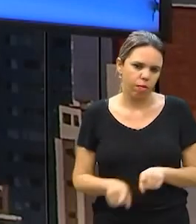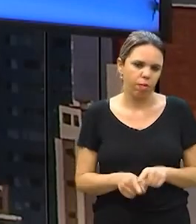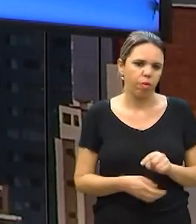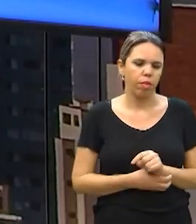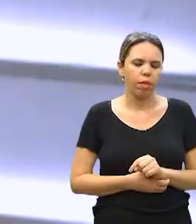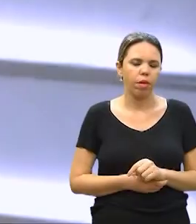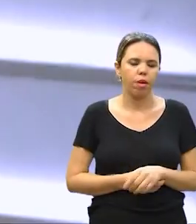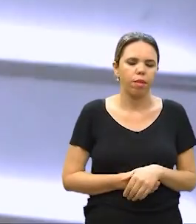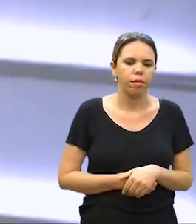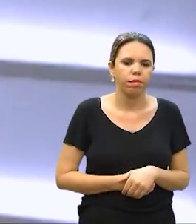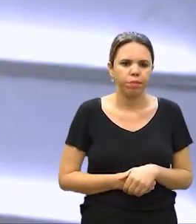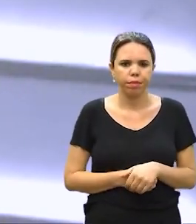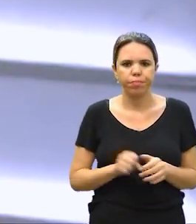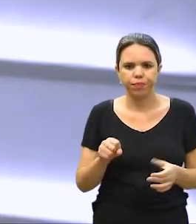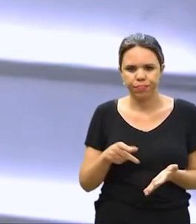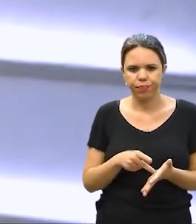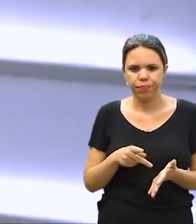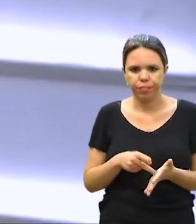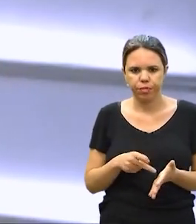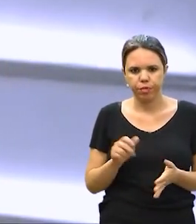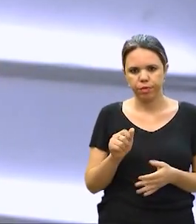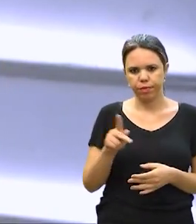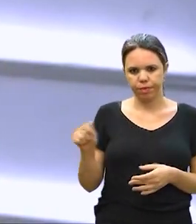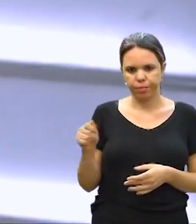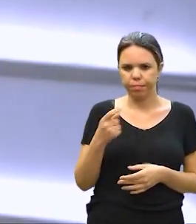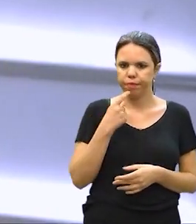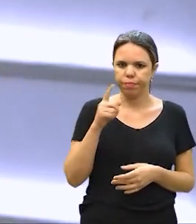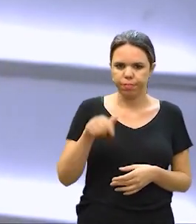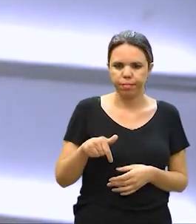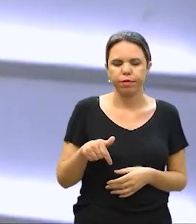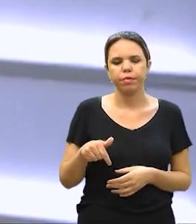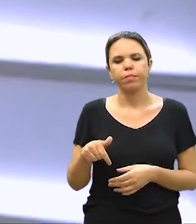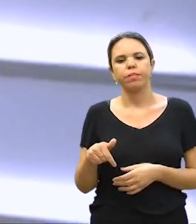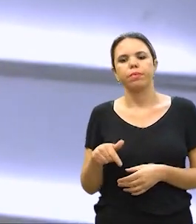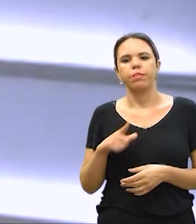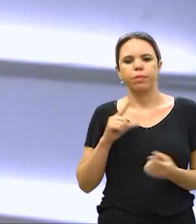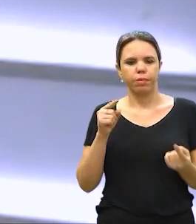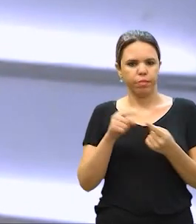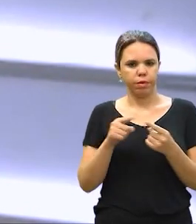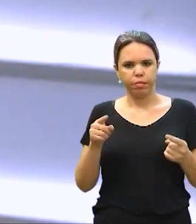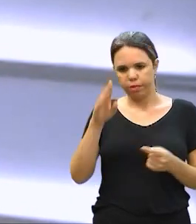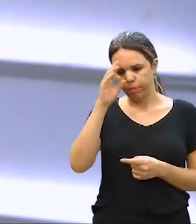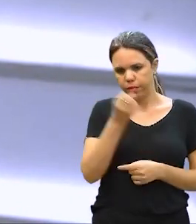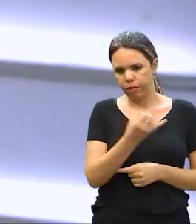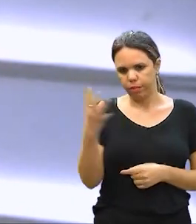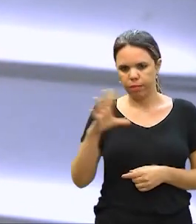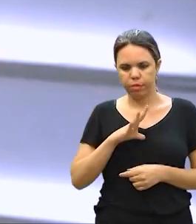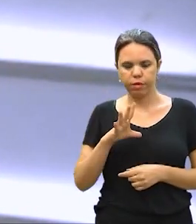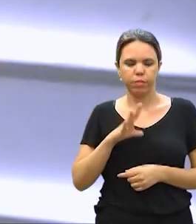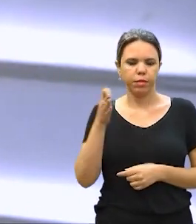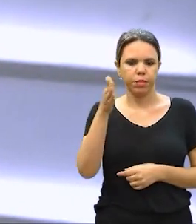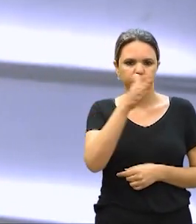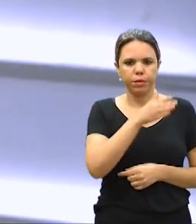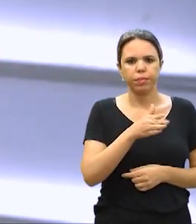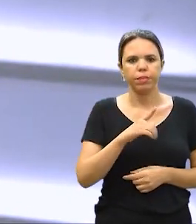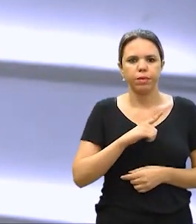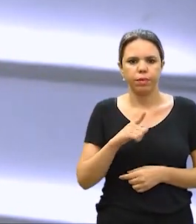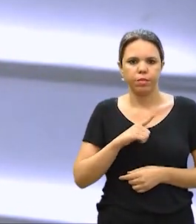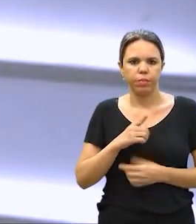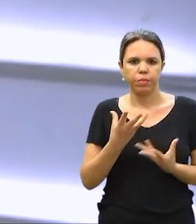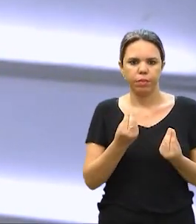né? Sem dúvida. A APA de Campinas, né, ela abrange aí o principal berço hídrico da cidade, né, assim, a gente